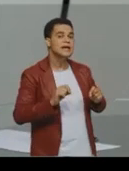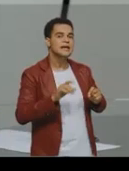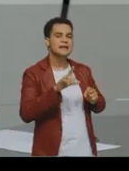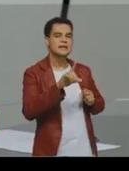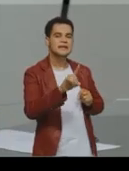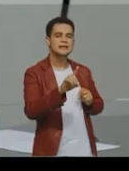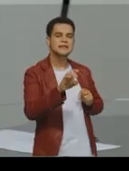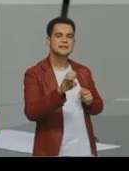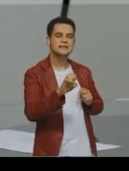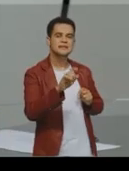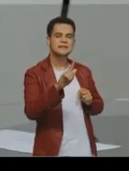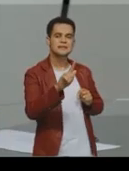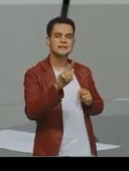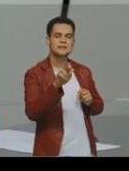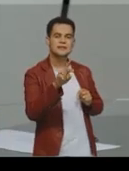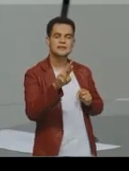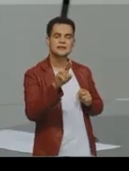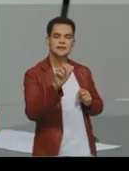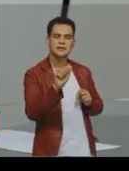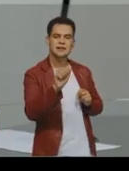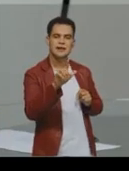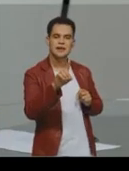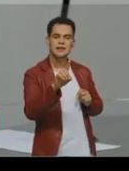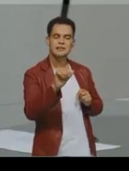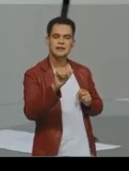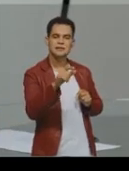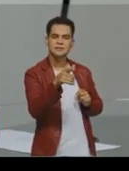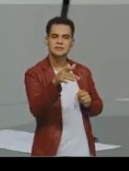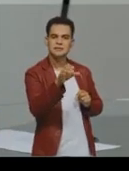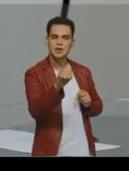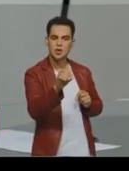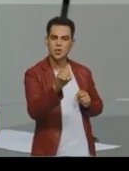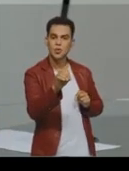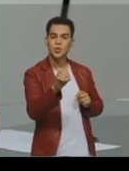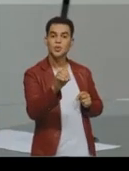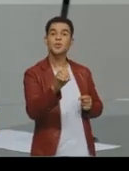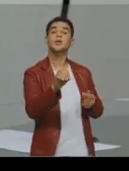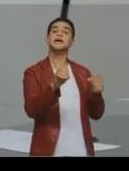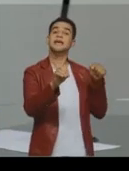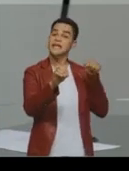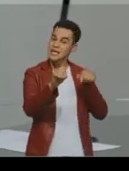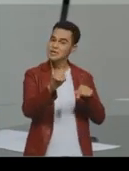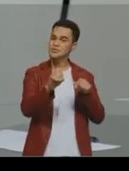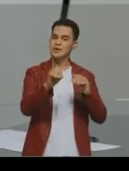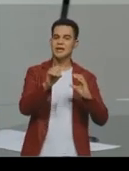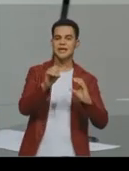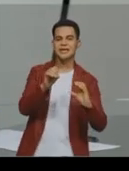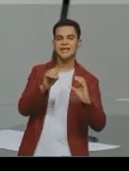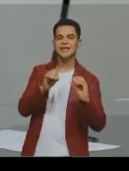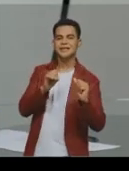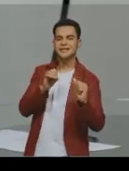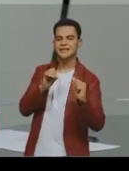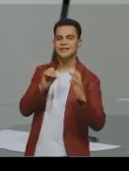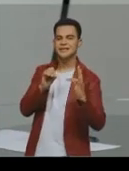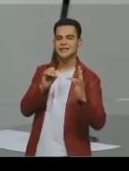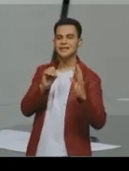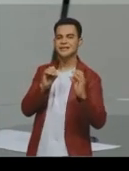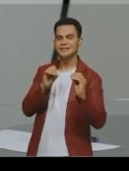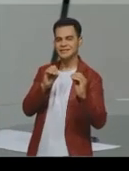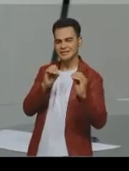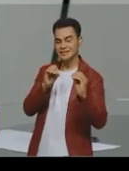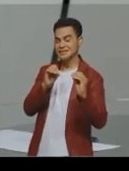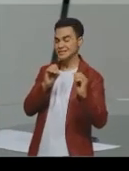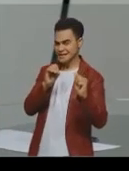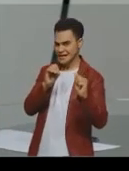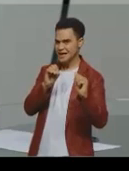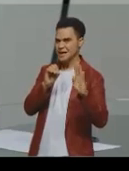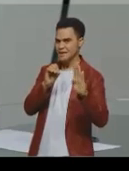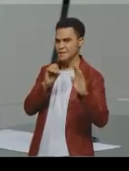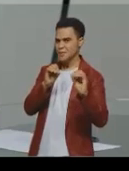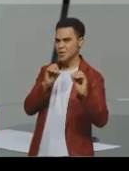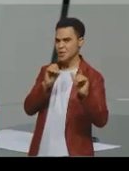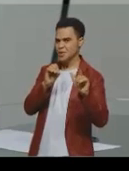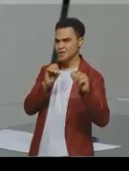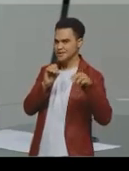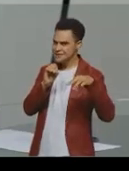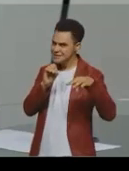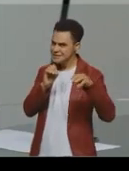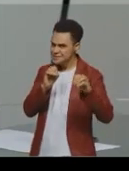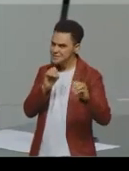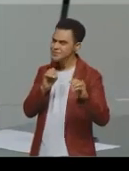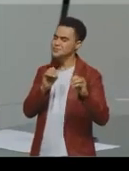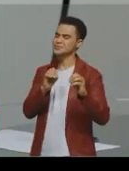degradação, que eu estou falando que é o quê? O catabolismo. Então, isso então seria as reações de síntese e reações